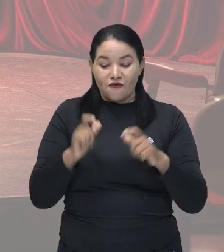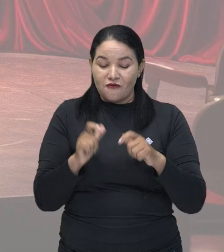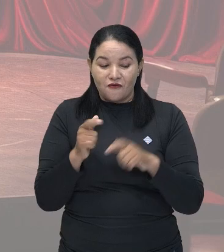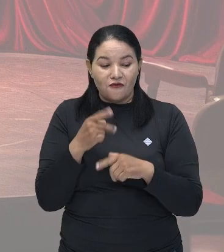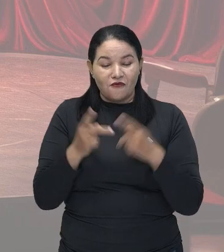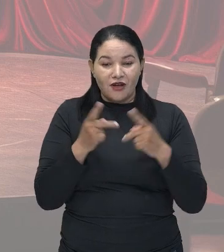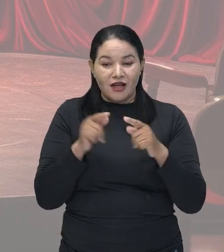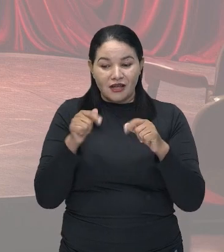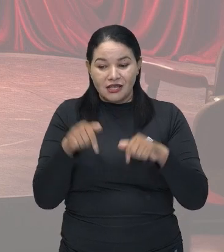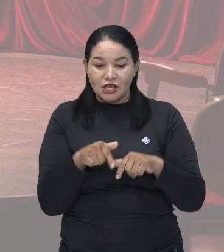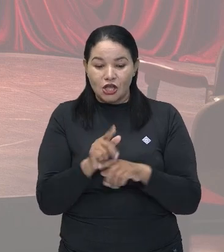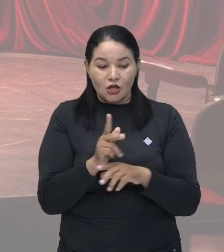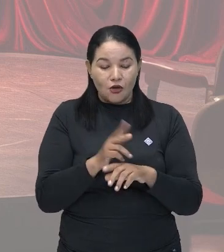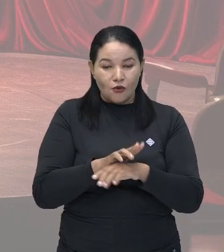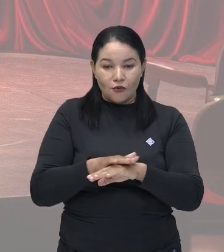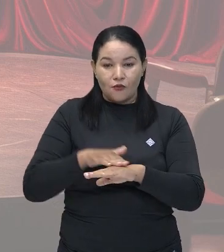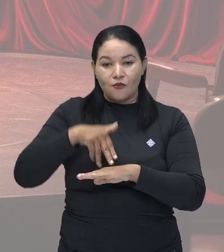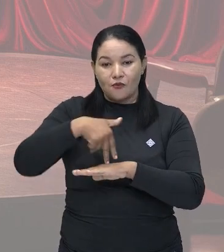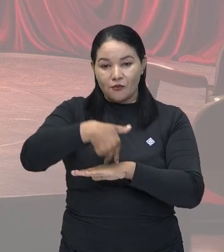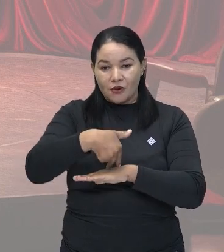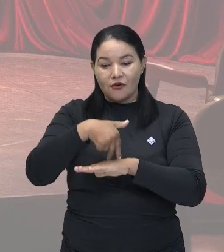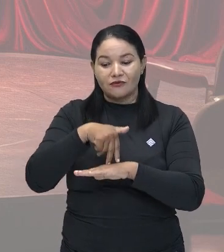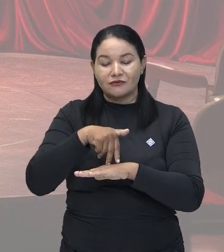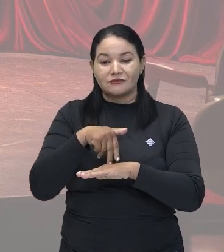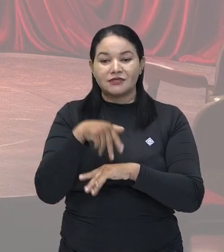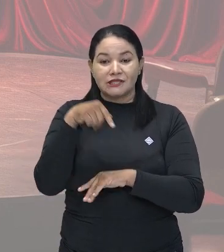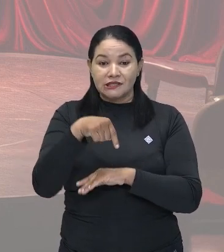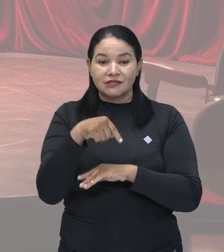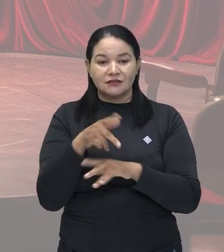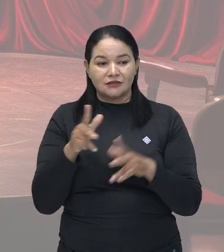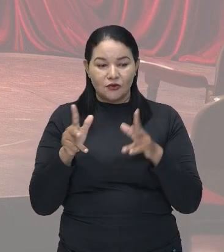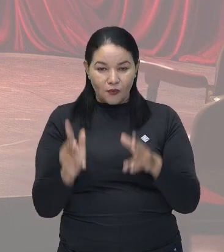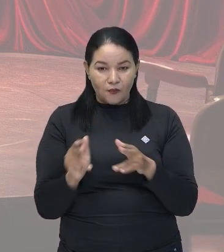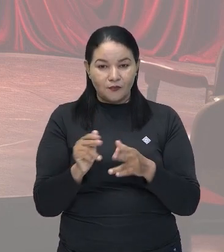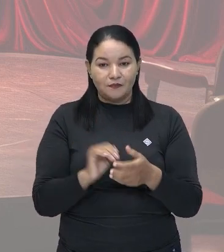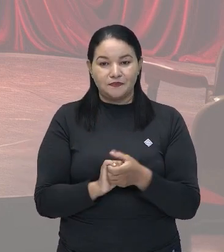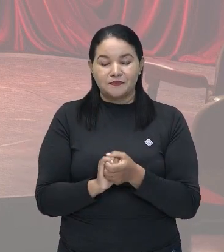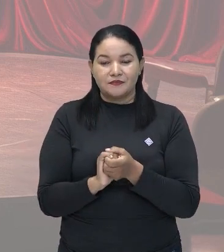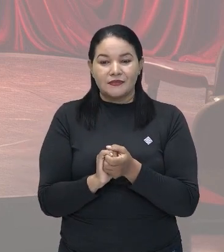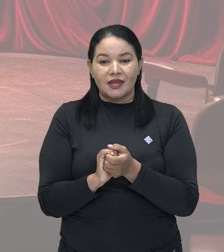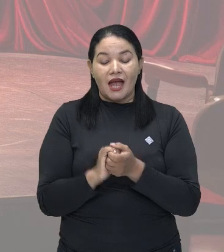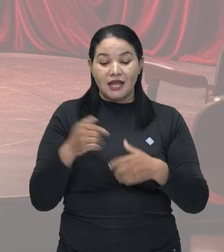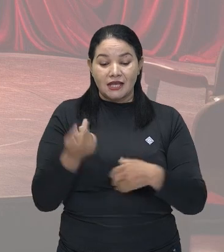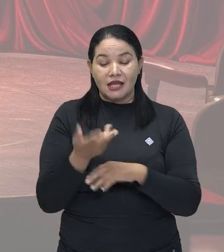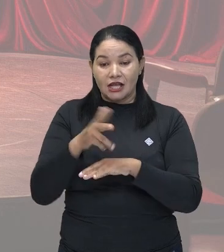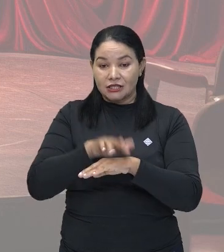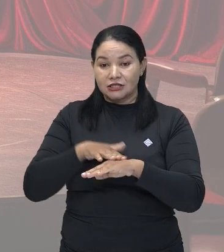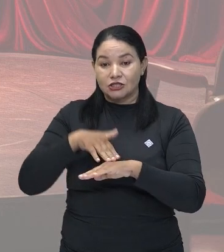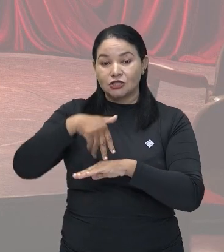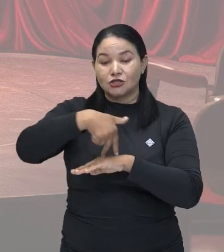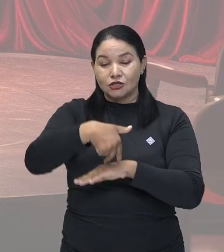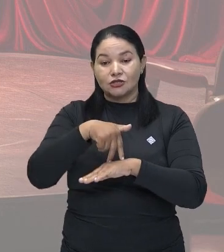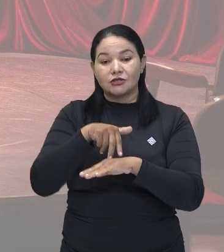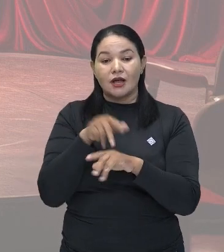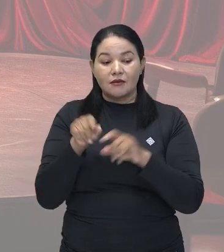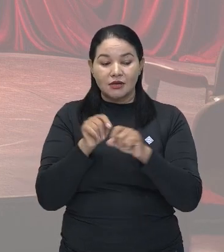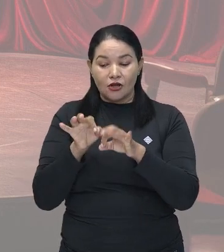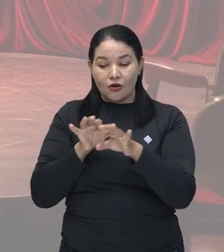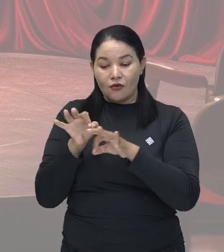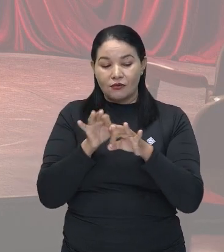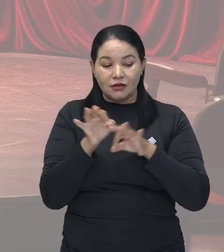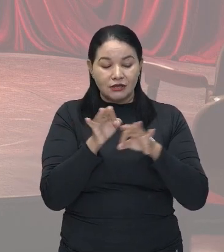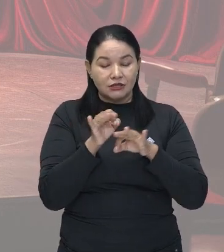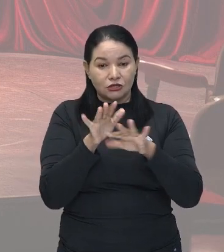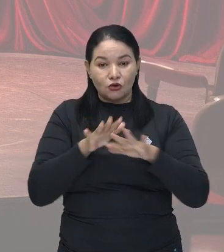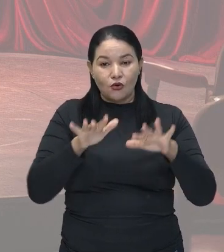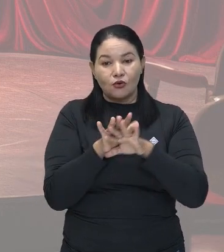né, de um palco, como nós estamos aqui, e a cenografia vai entrar nesse palco para fazer a ambientação, de